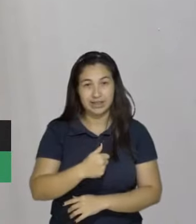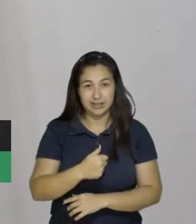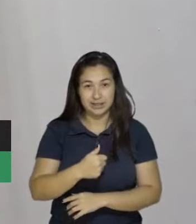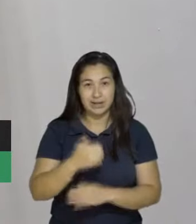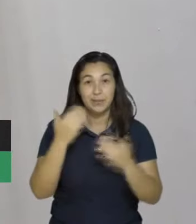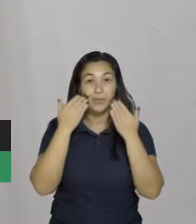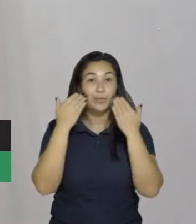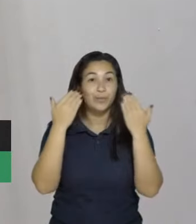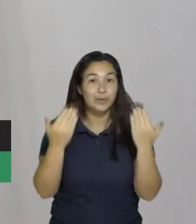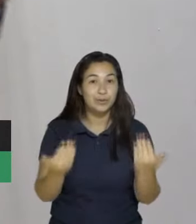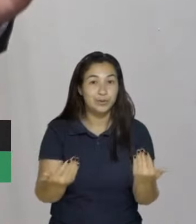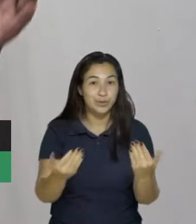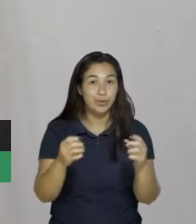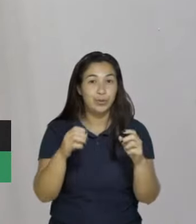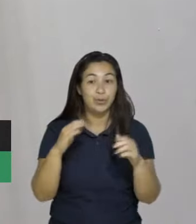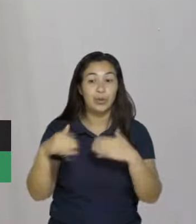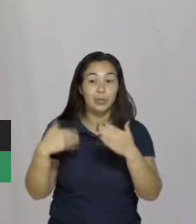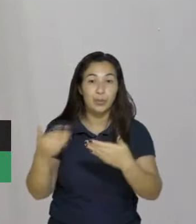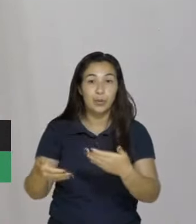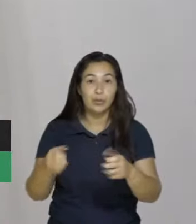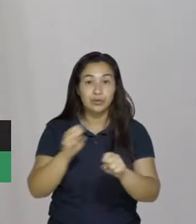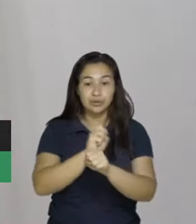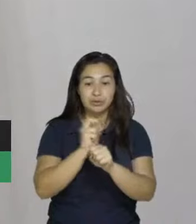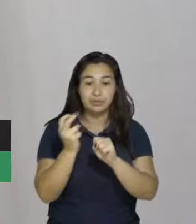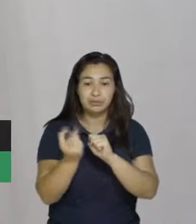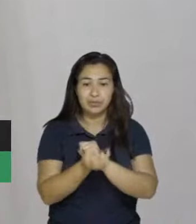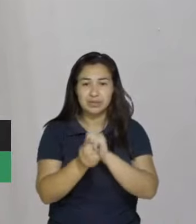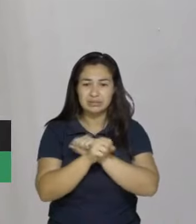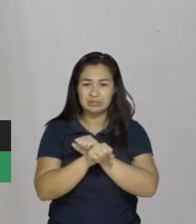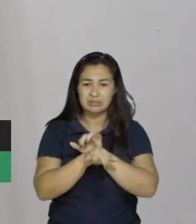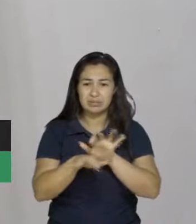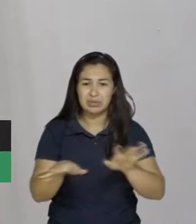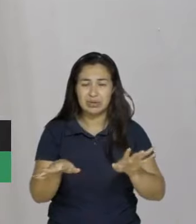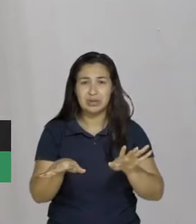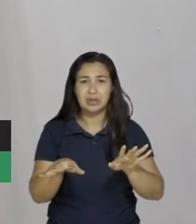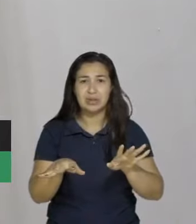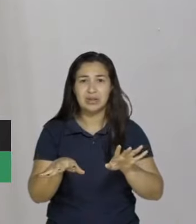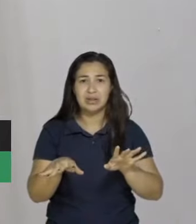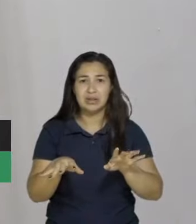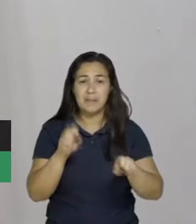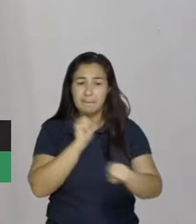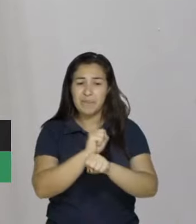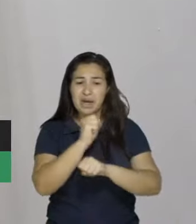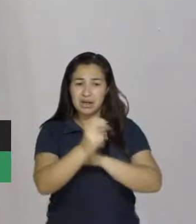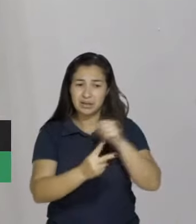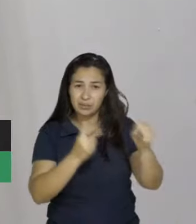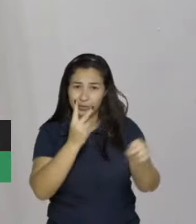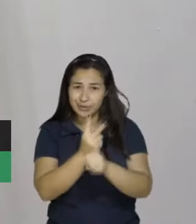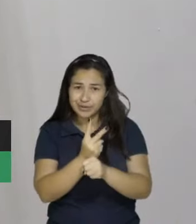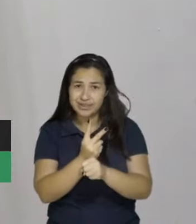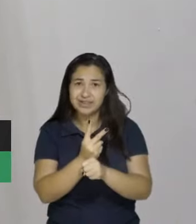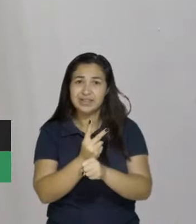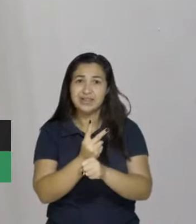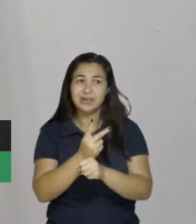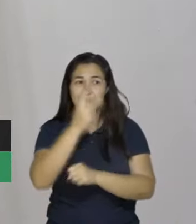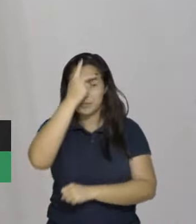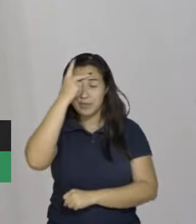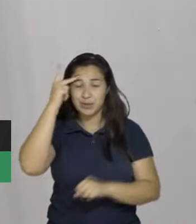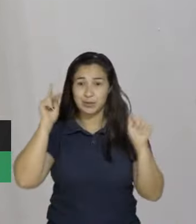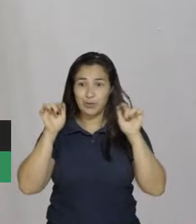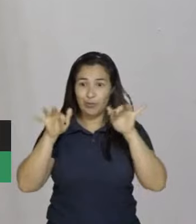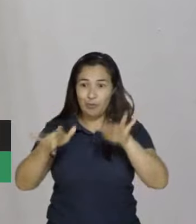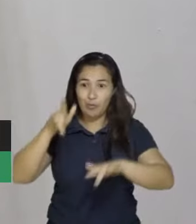mostrou que pós-pandemia, depois de 2 anos sem essa festa, a importância para o povo ter essa pausa, mas também para